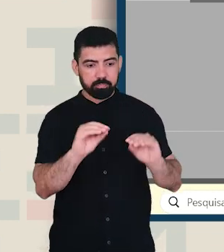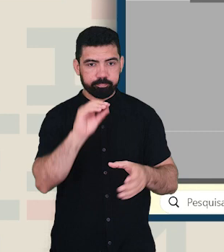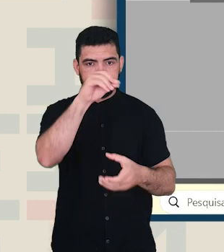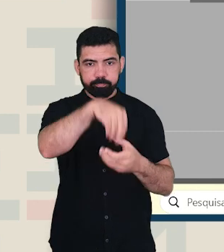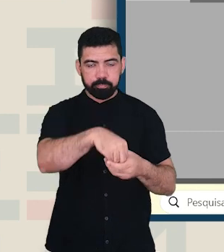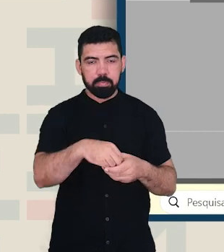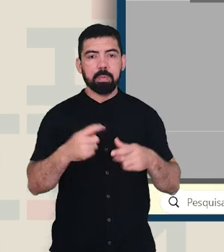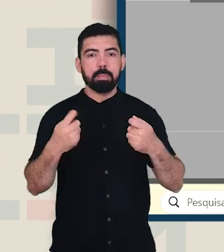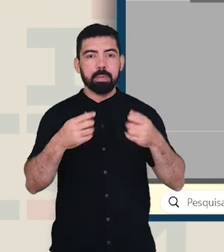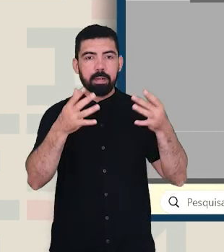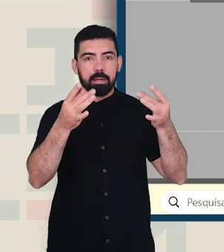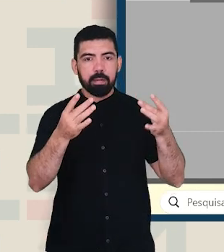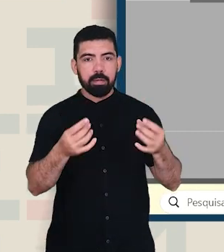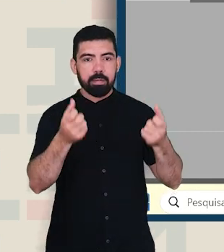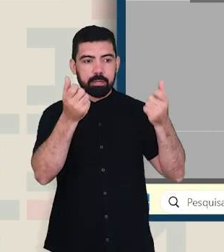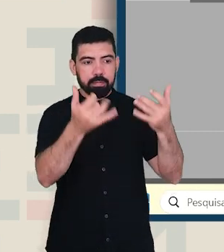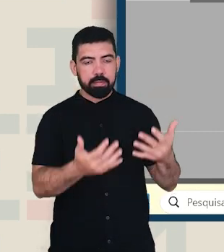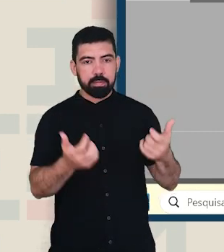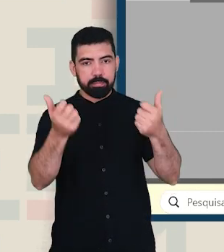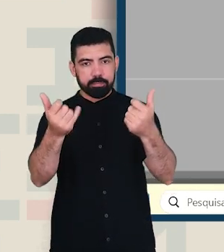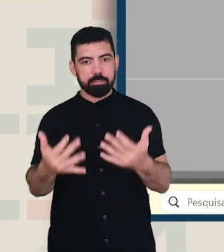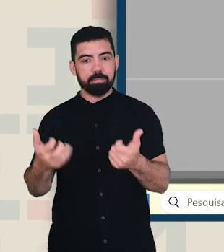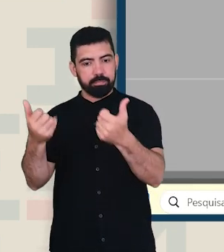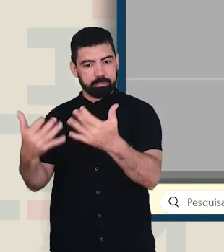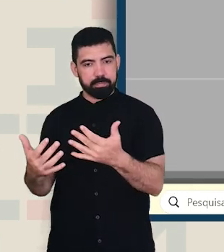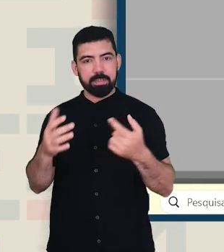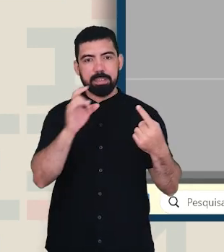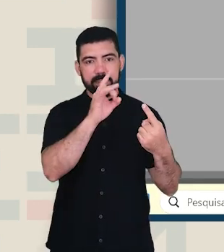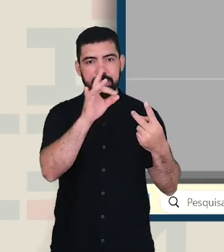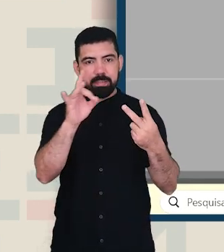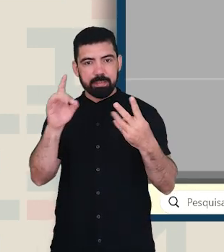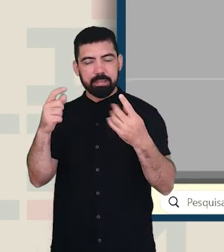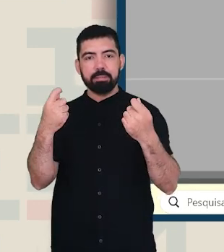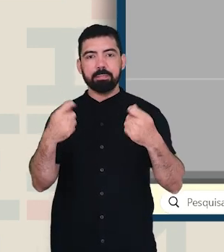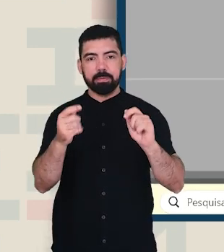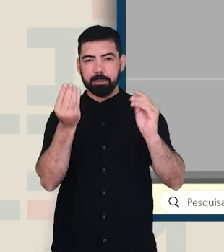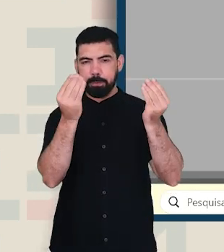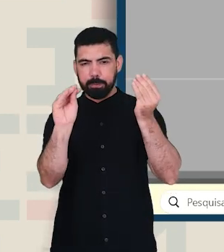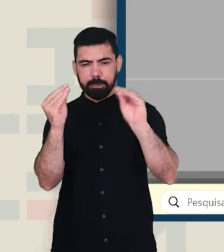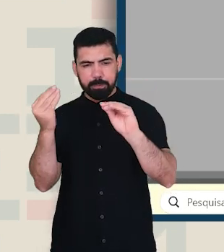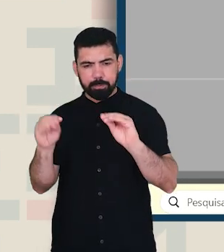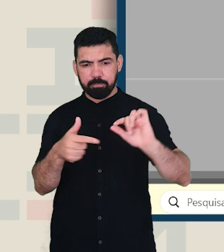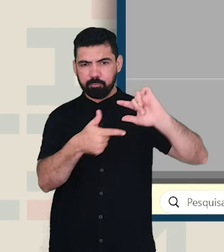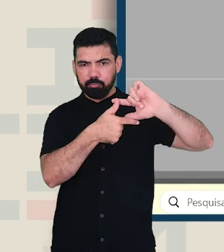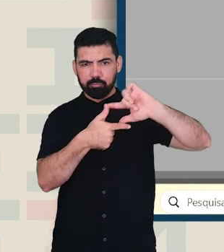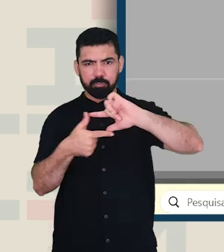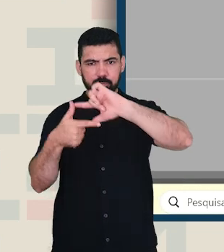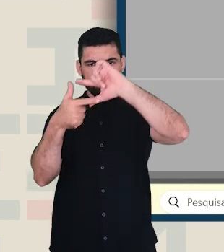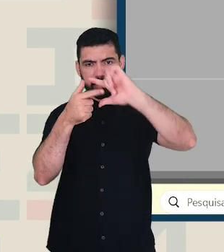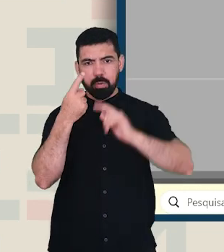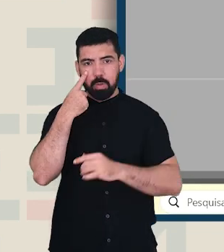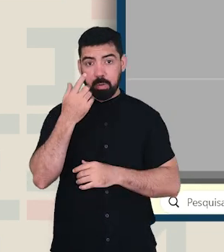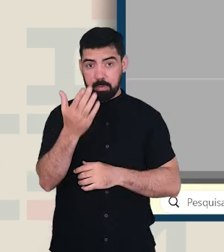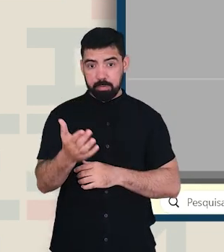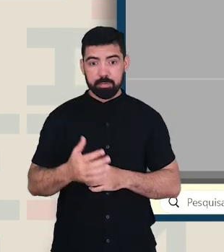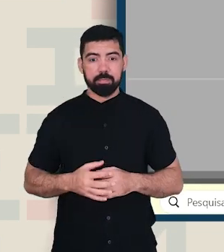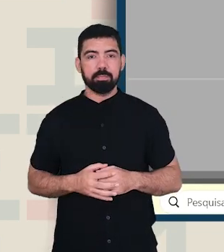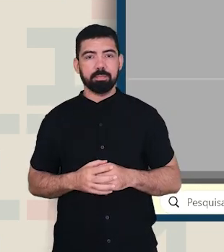Eu tenho que explicar cada uma das coisinhas. Cada um desses quadradinhos, deixa eu